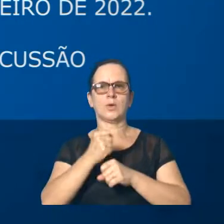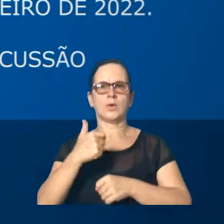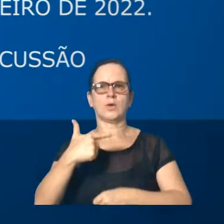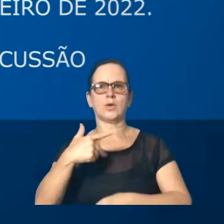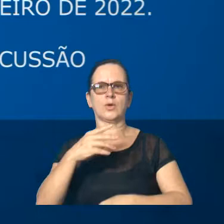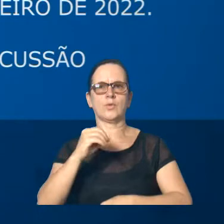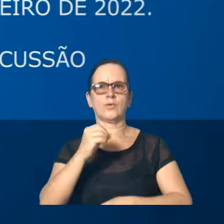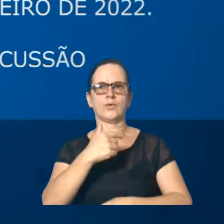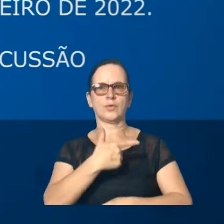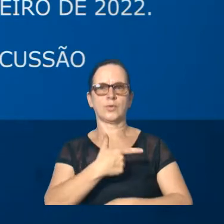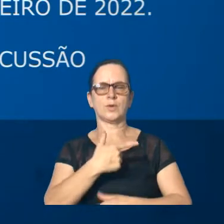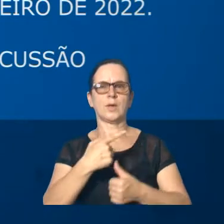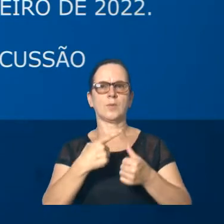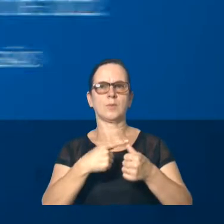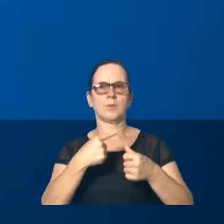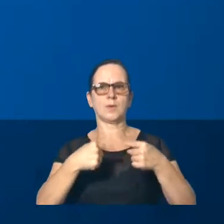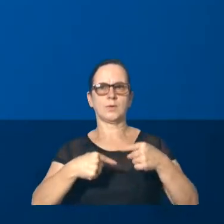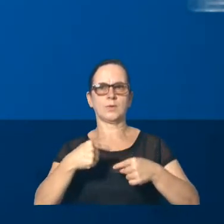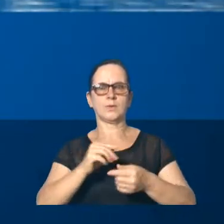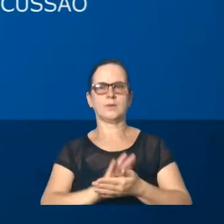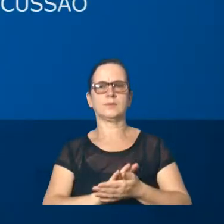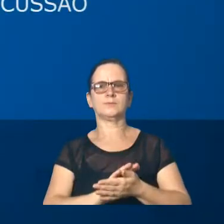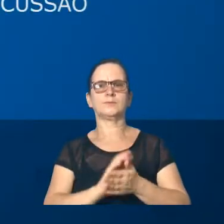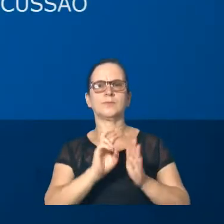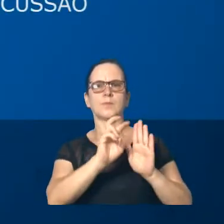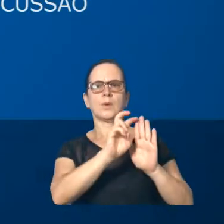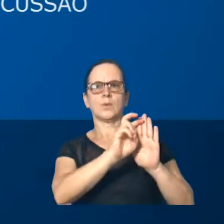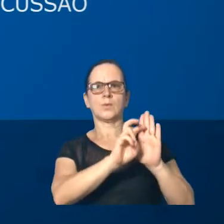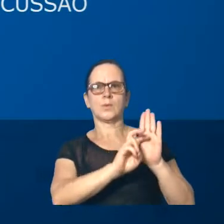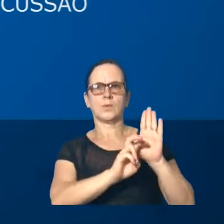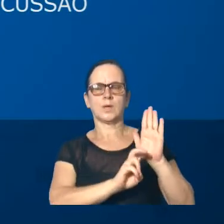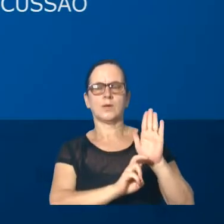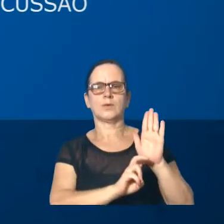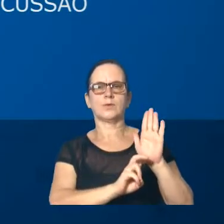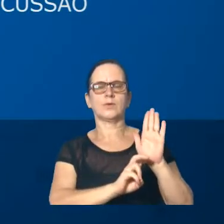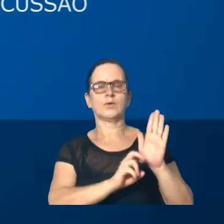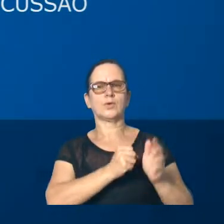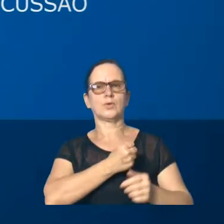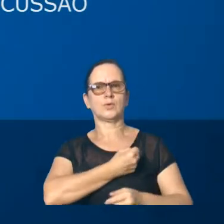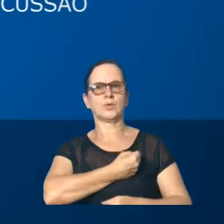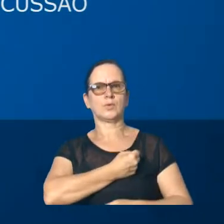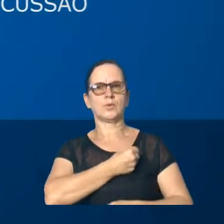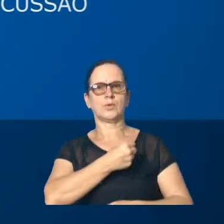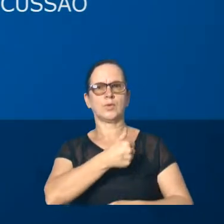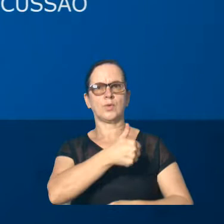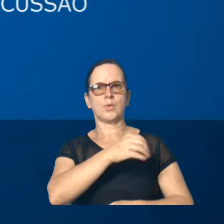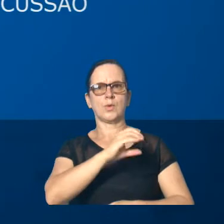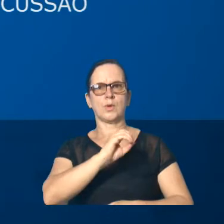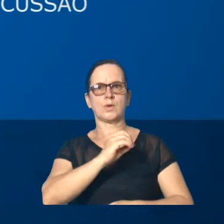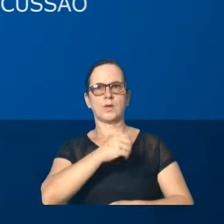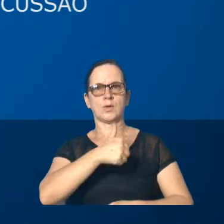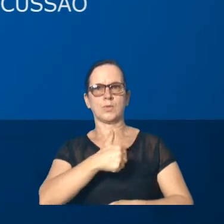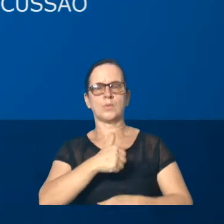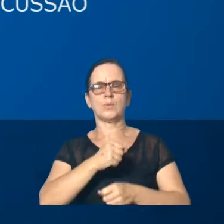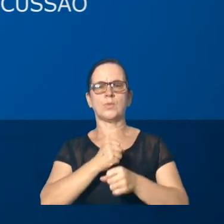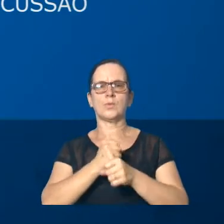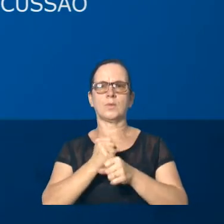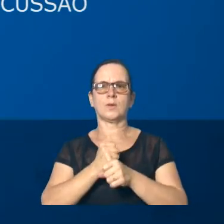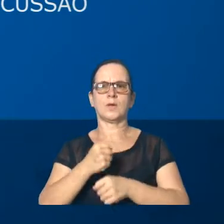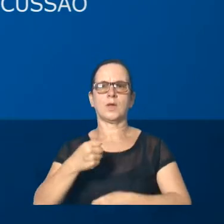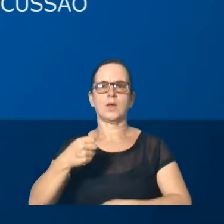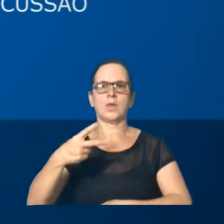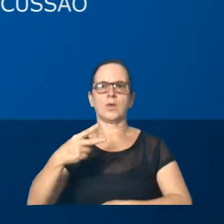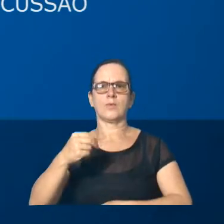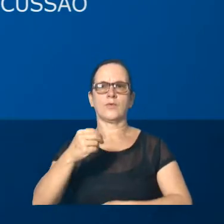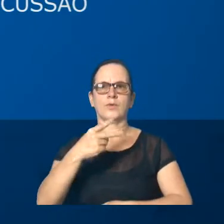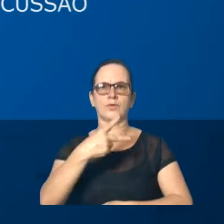está em primeira discussão. O quinto item é o projeto de lei de número 101/2021, de autoria